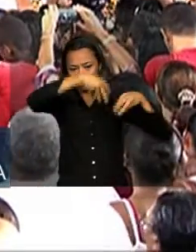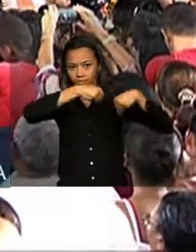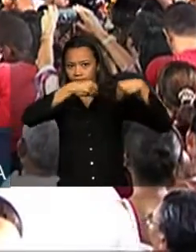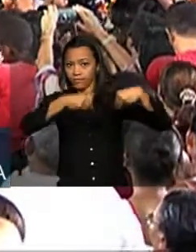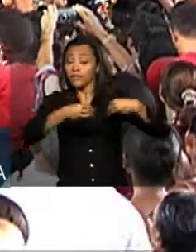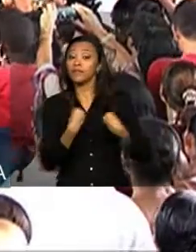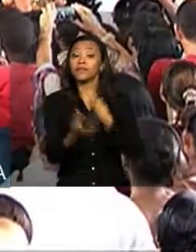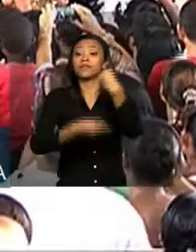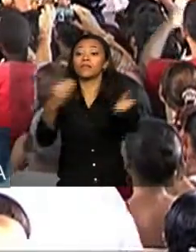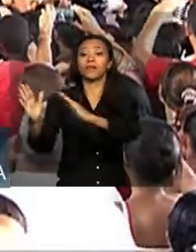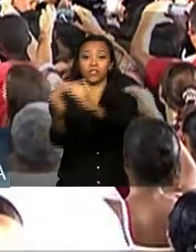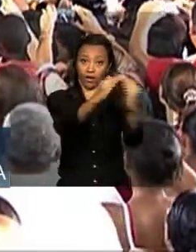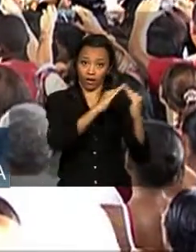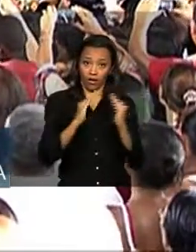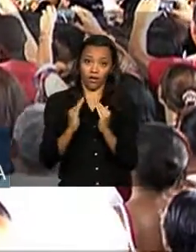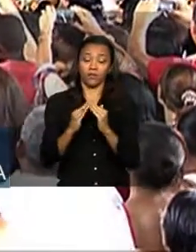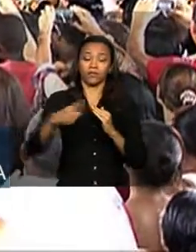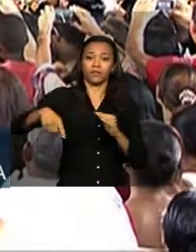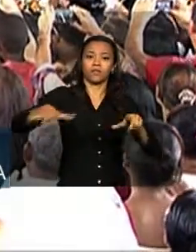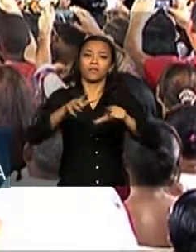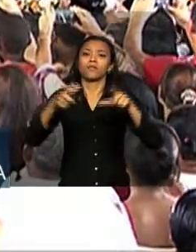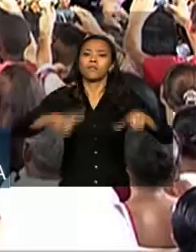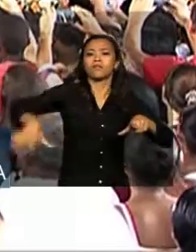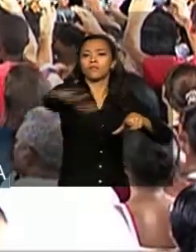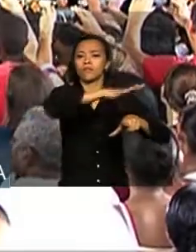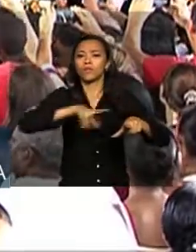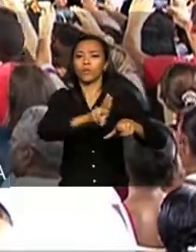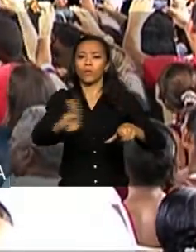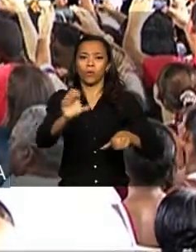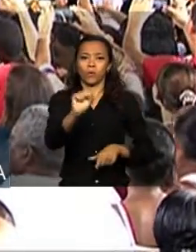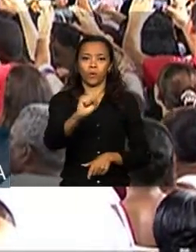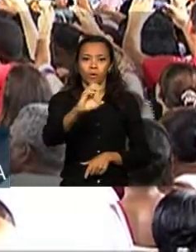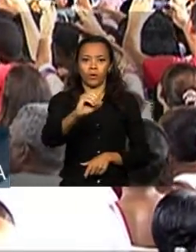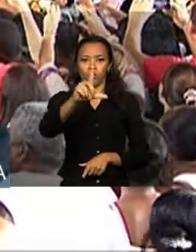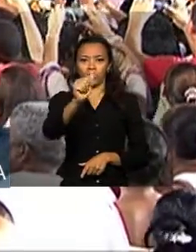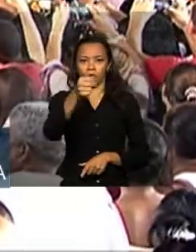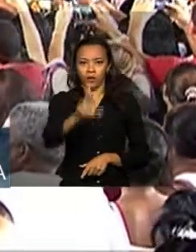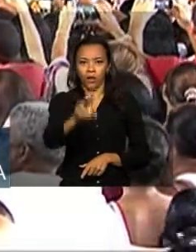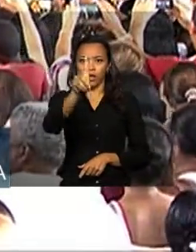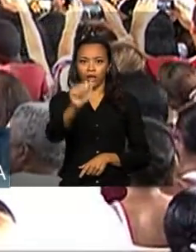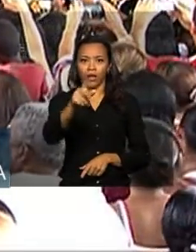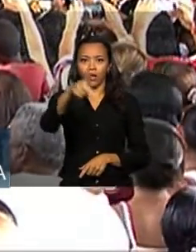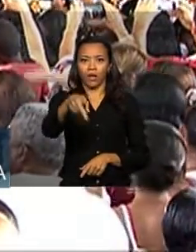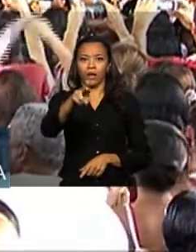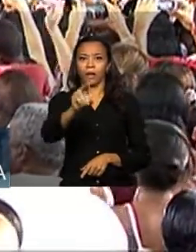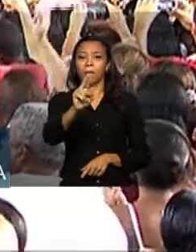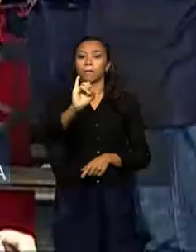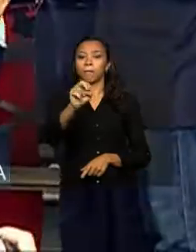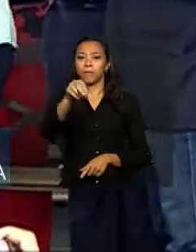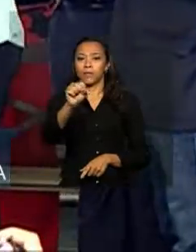entrega de unidades habitacionais do Condomínio Solar da Princesa 3 e 4.